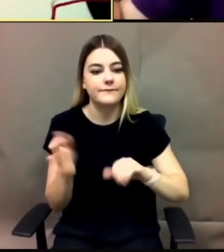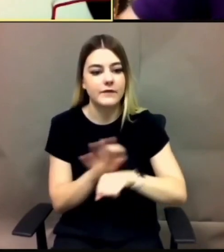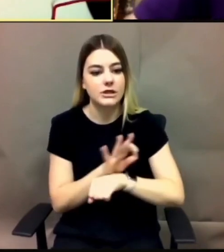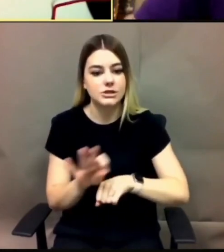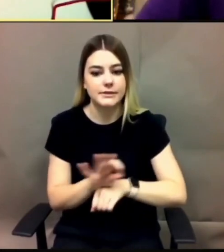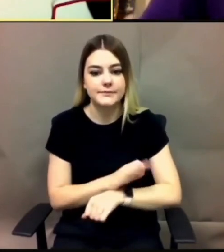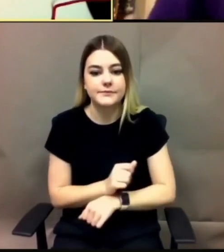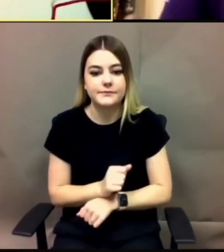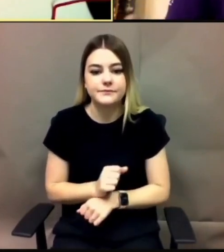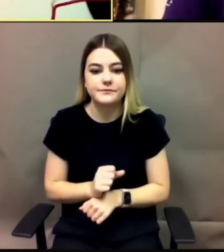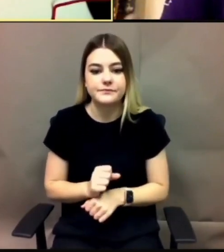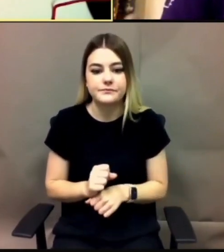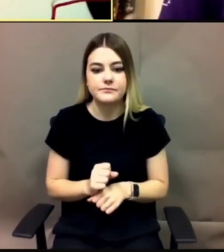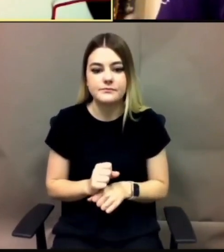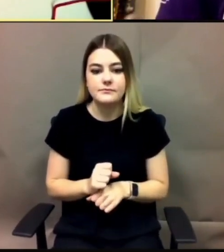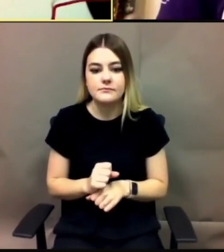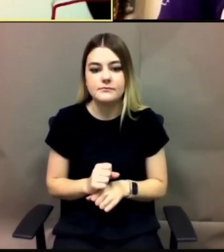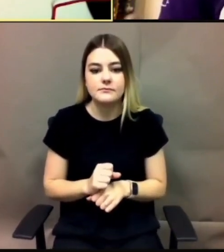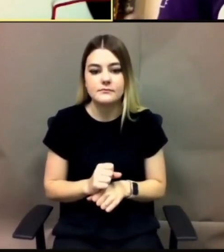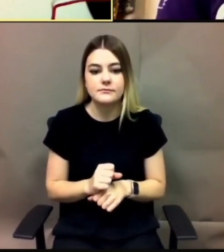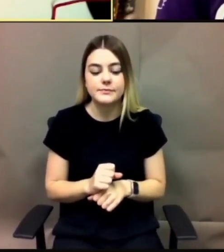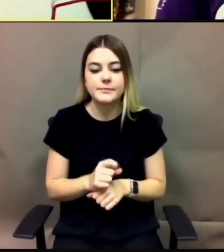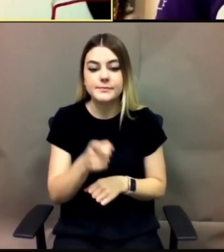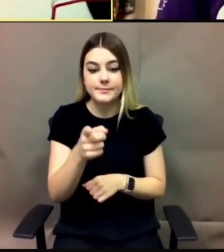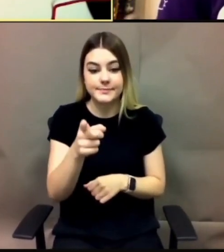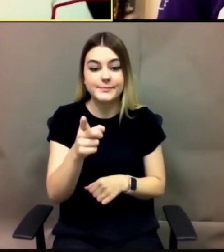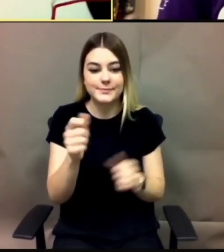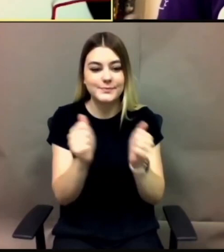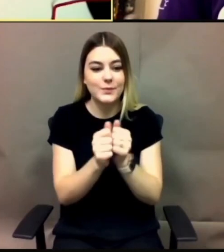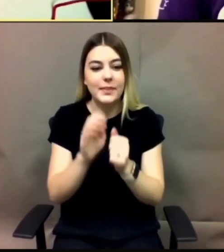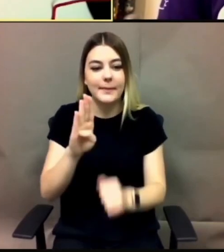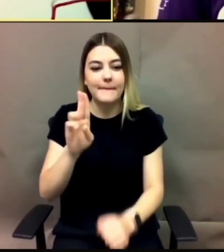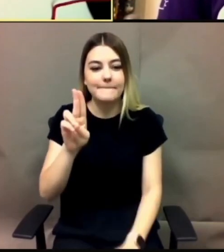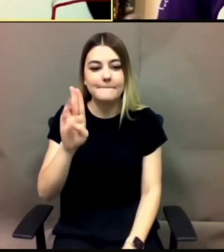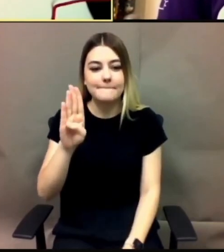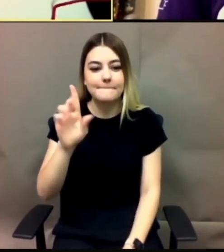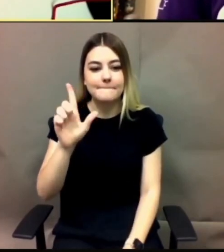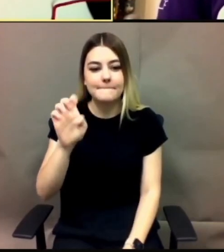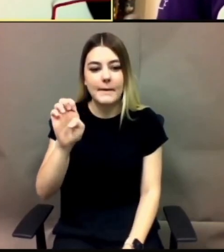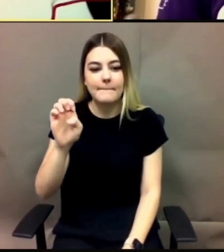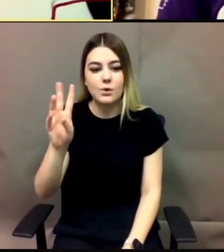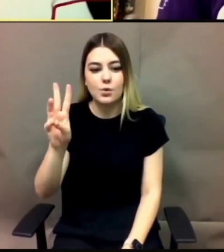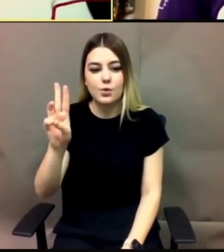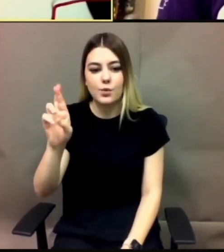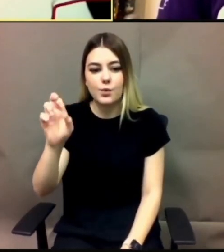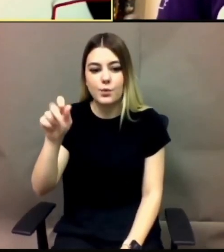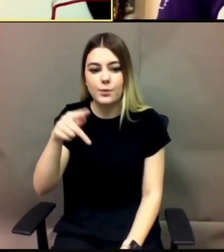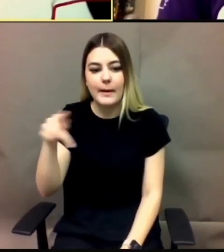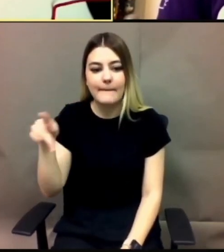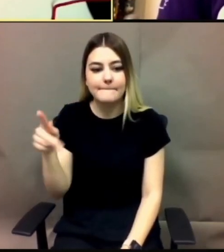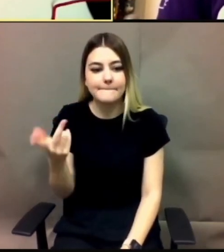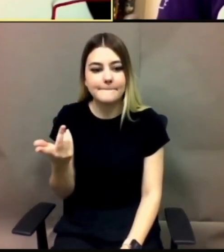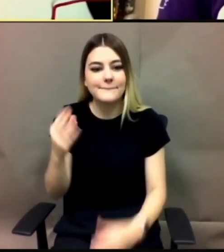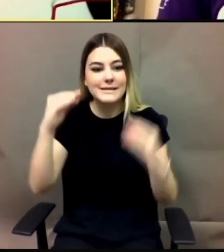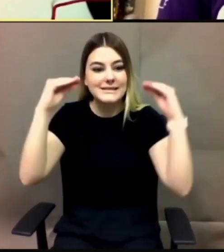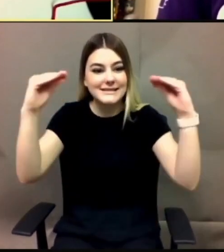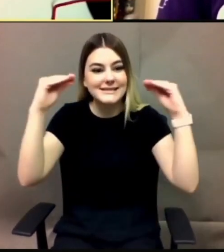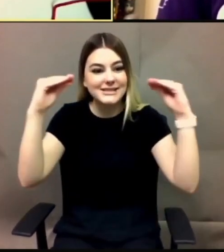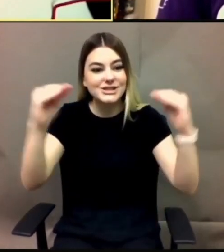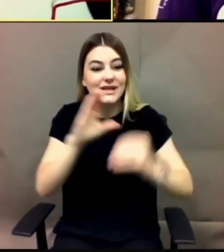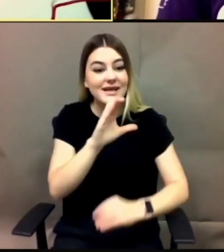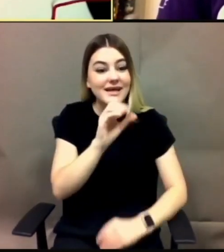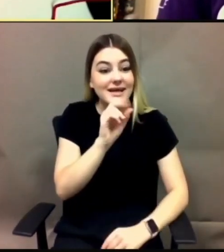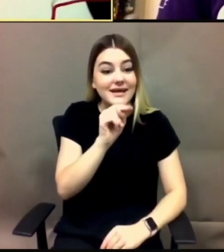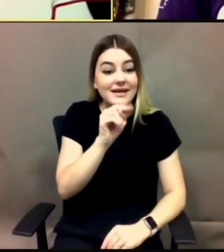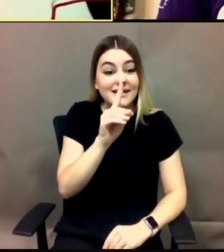tipo de gasto, é só usar materiais recicláveis, como plástico bolha, de